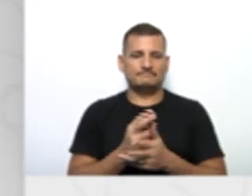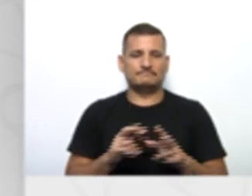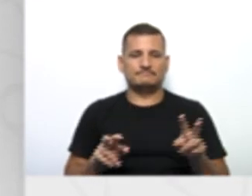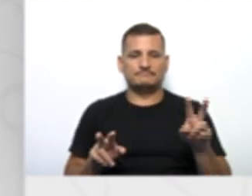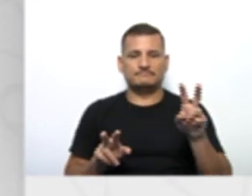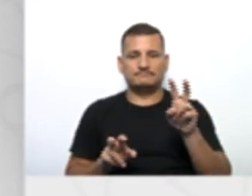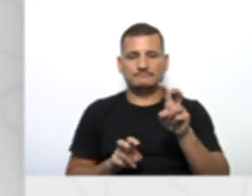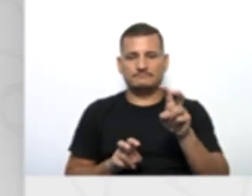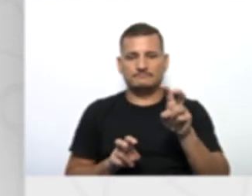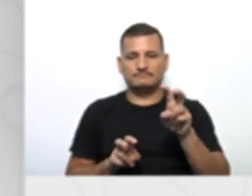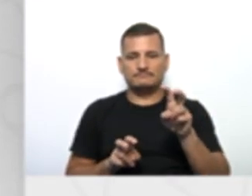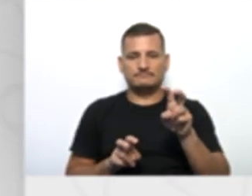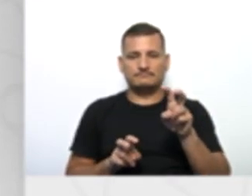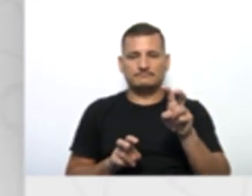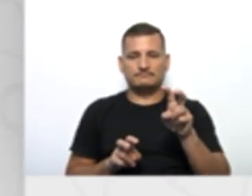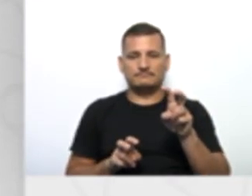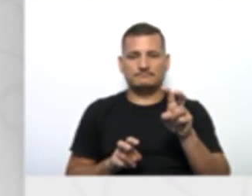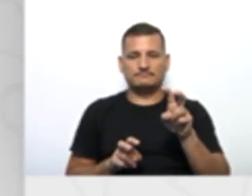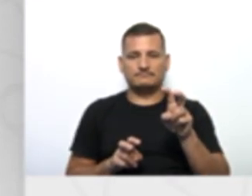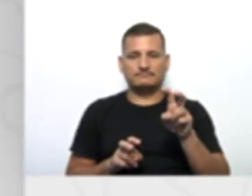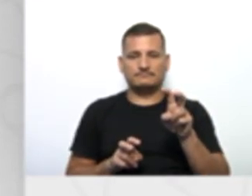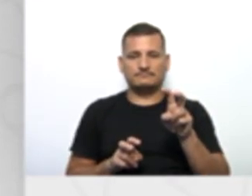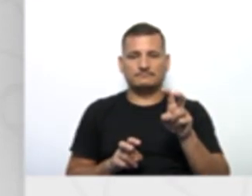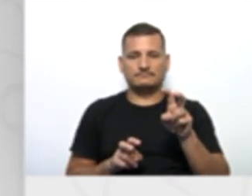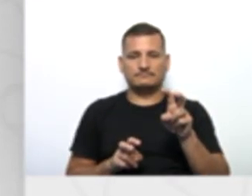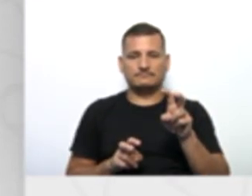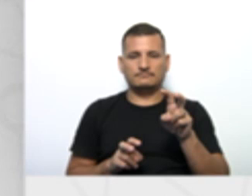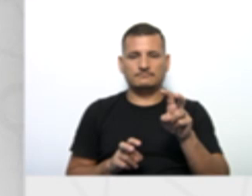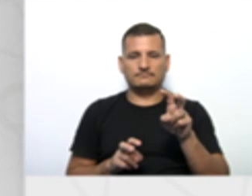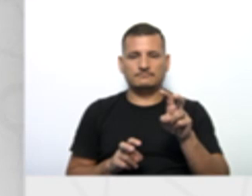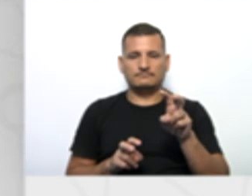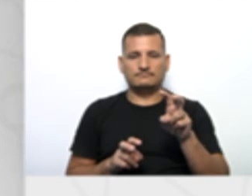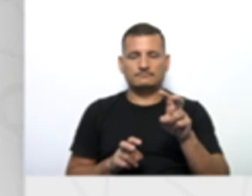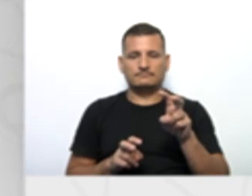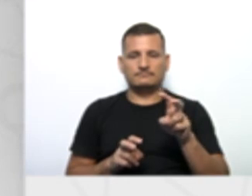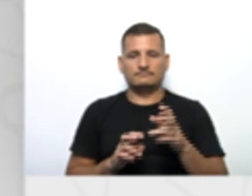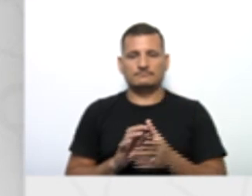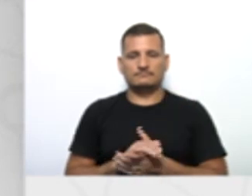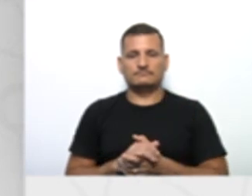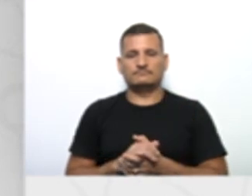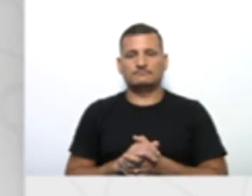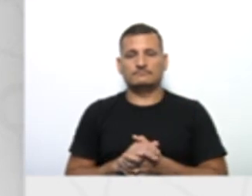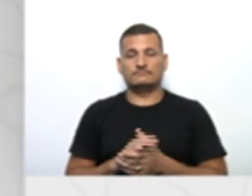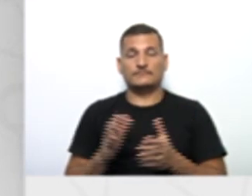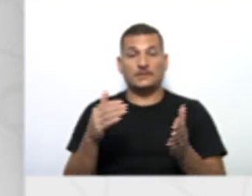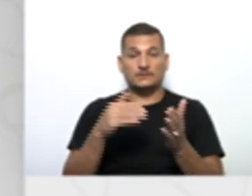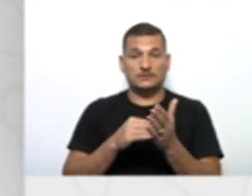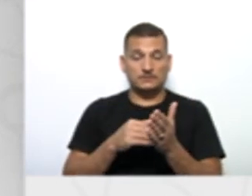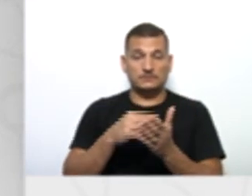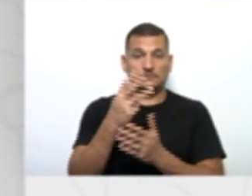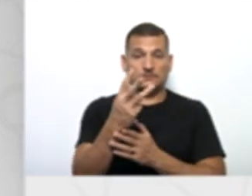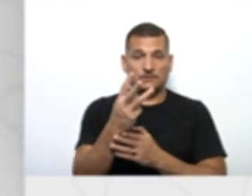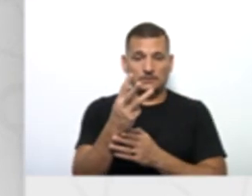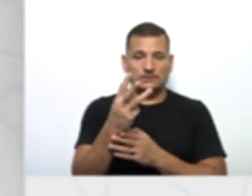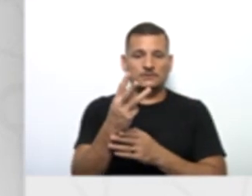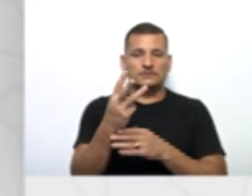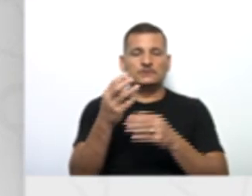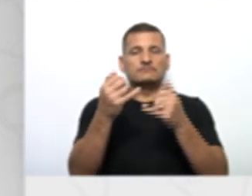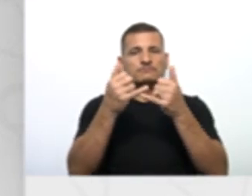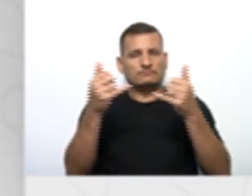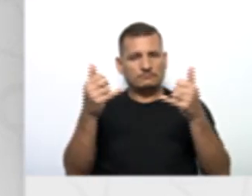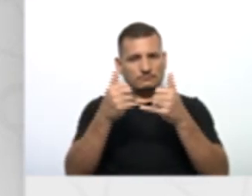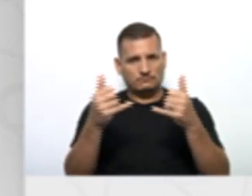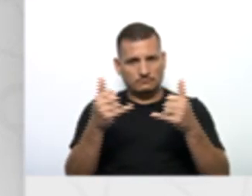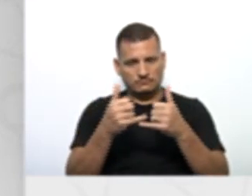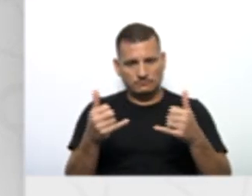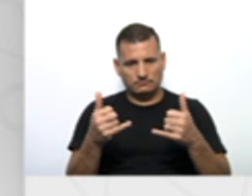entre aspas. Mas desde que elas sejam até três linhas. Então, se ela for até três linhas, eu vou colocar ela junto do meu